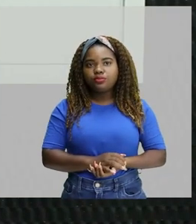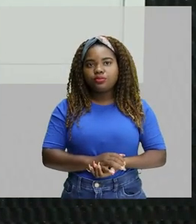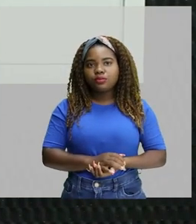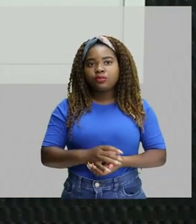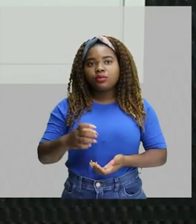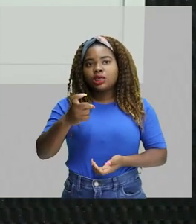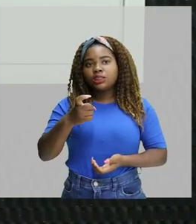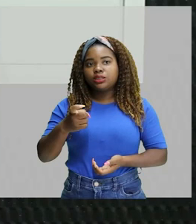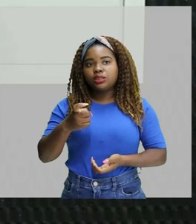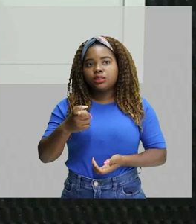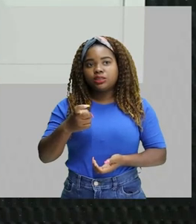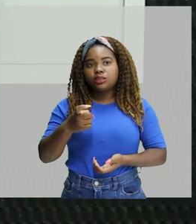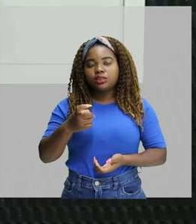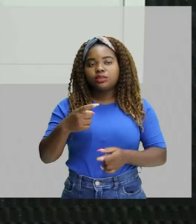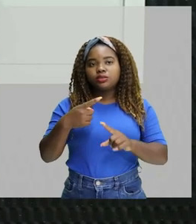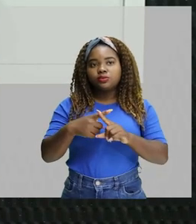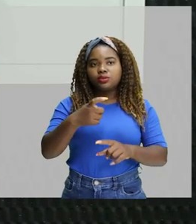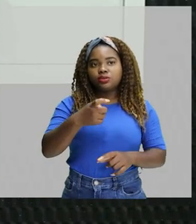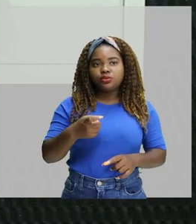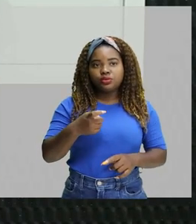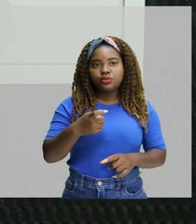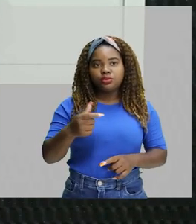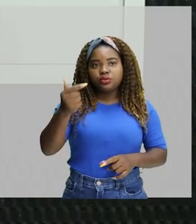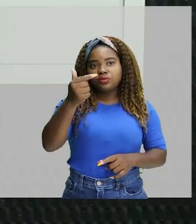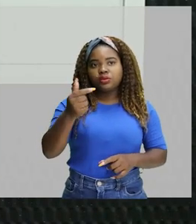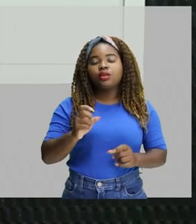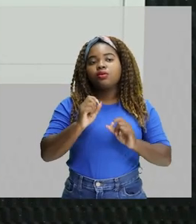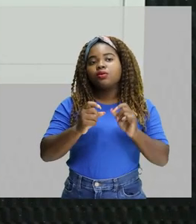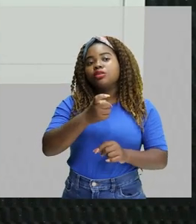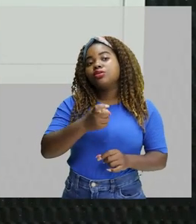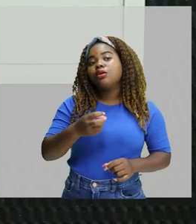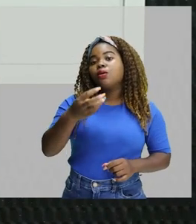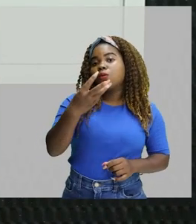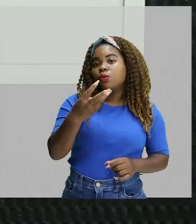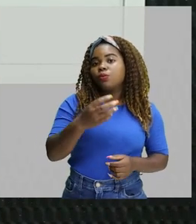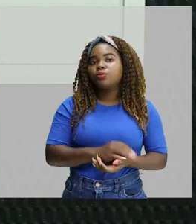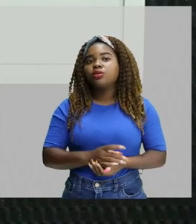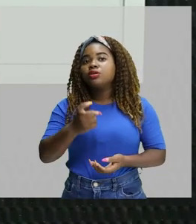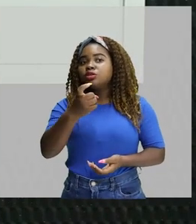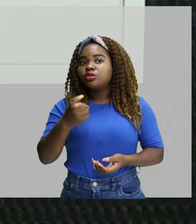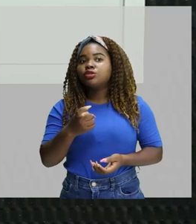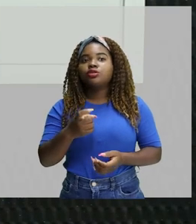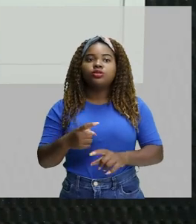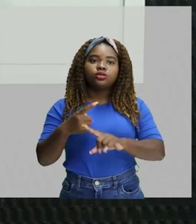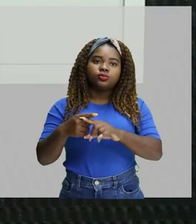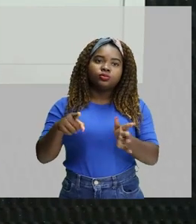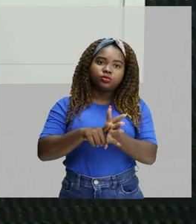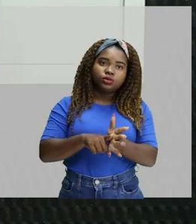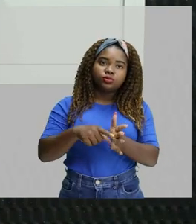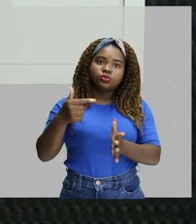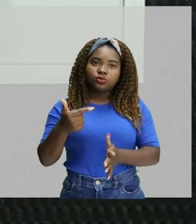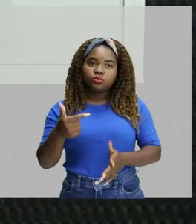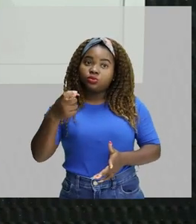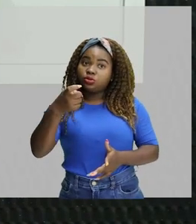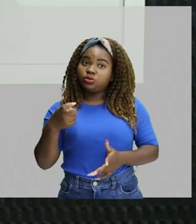m por x qu vai dar X C X M -2x